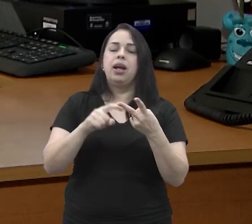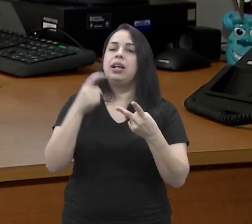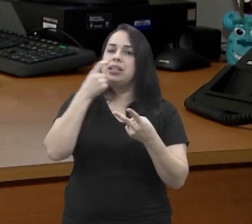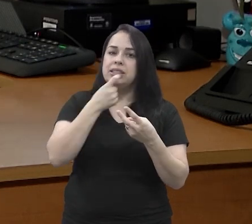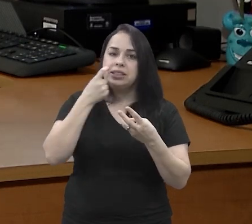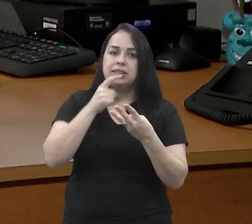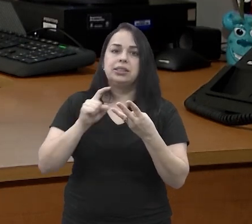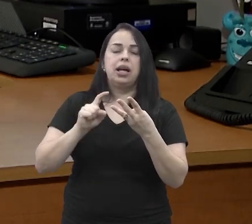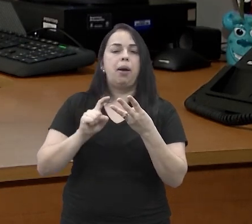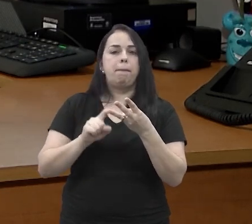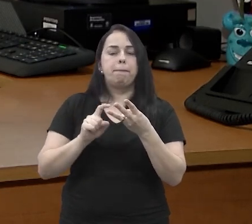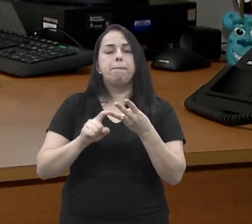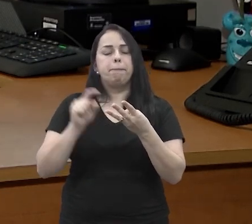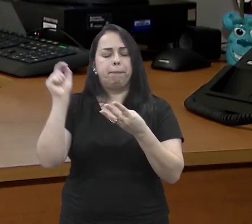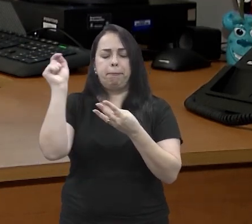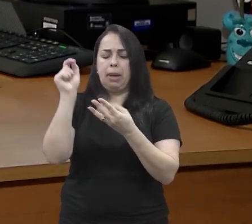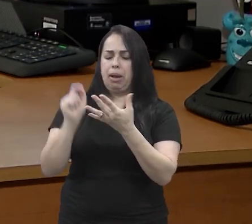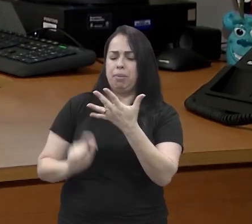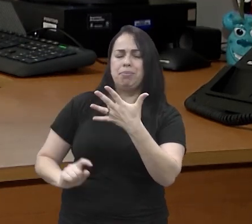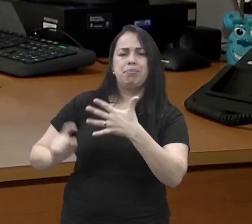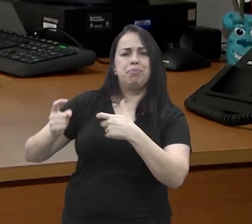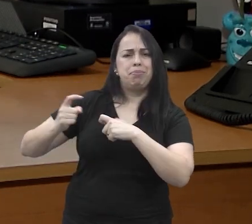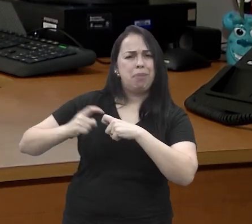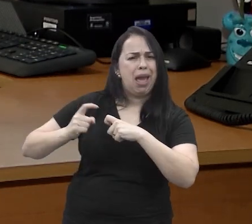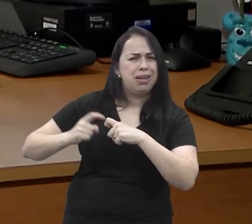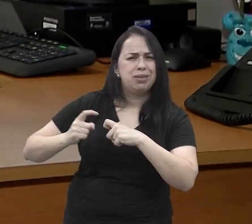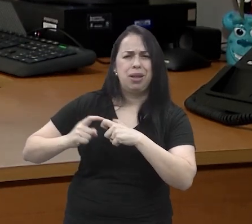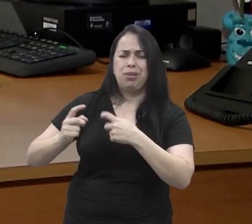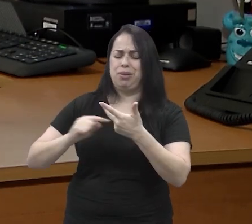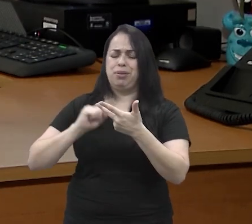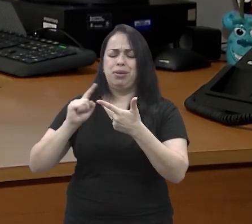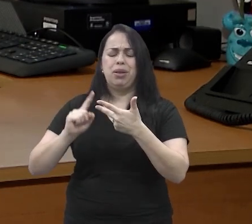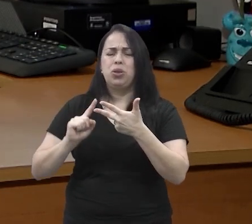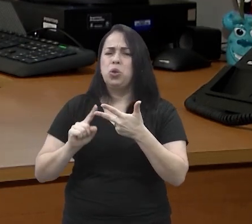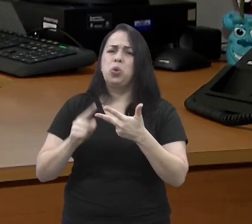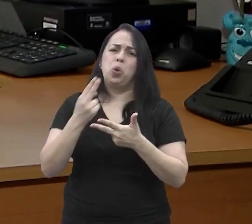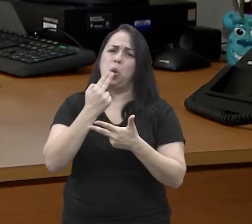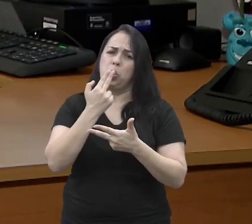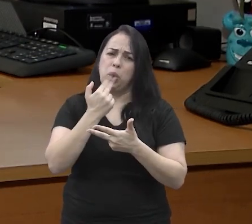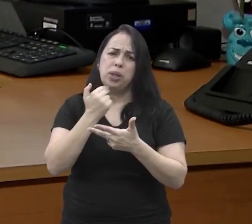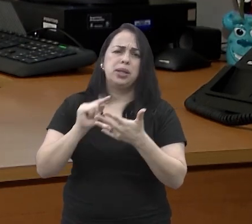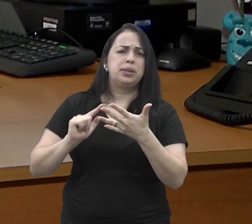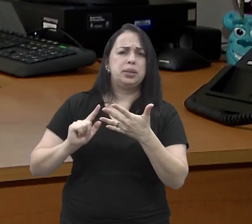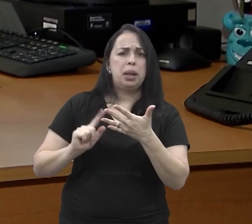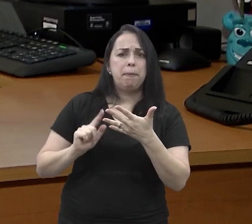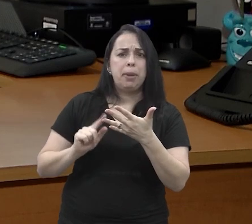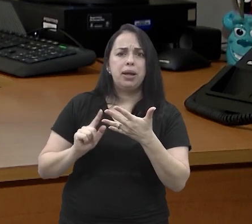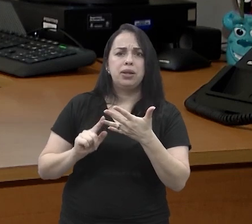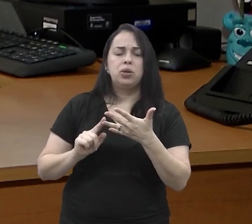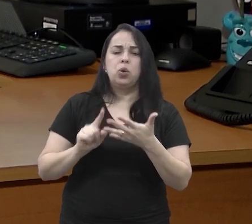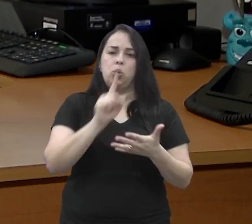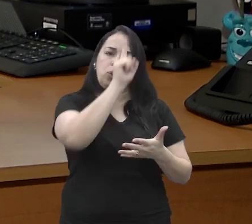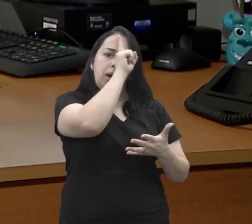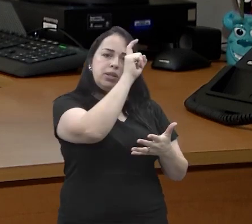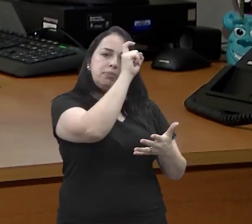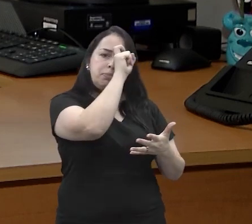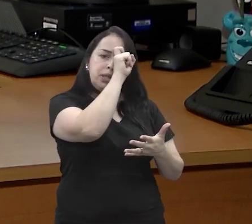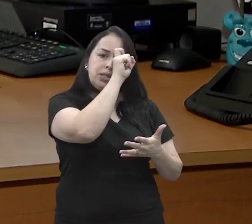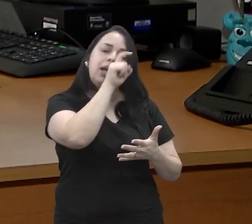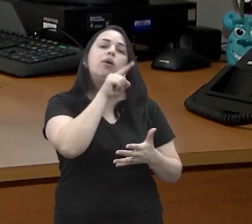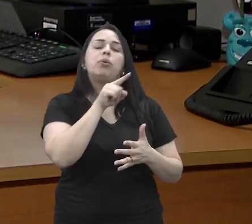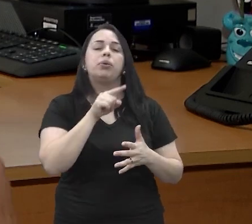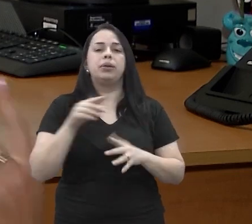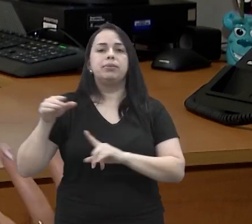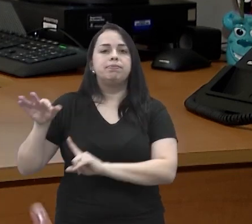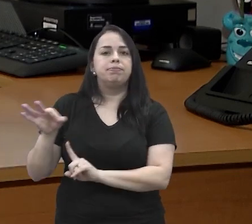contamos com assistente social, odontologia, urologista, clínico geral, infectologista, nutricionista e ainda